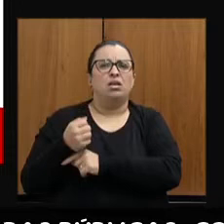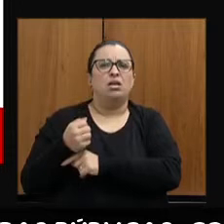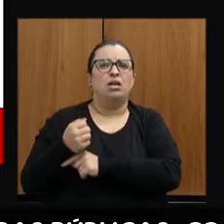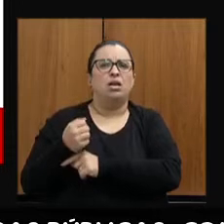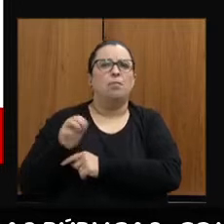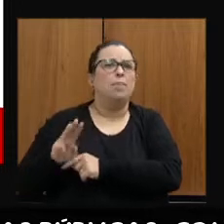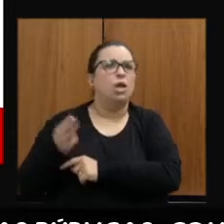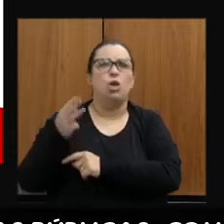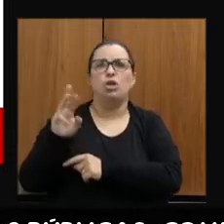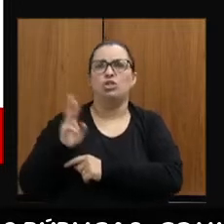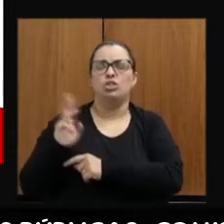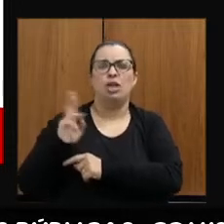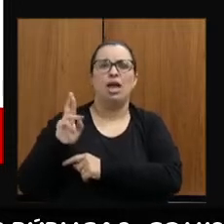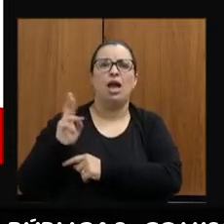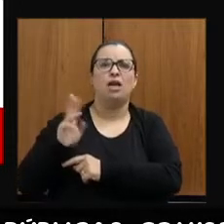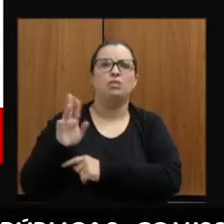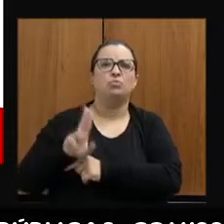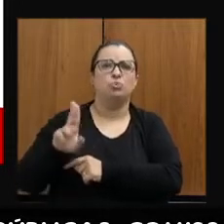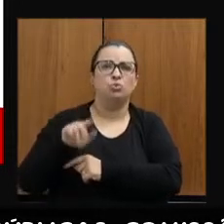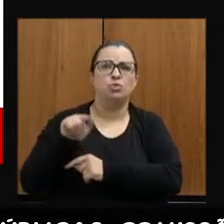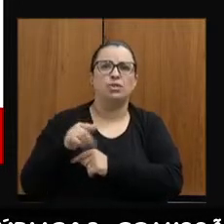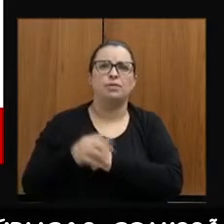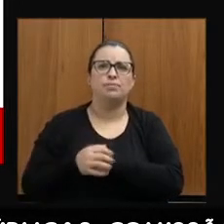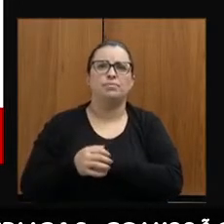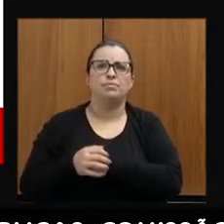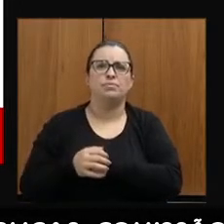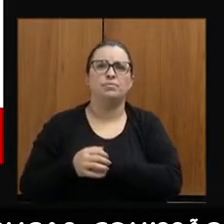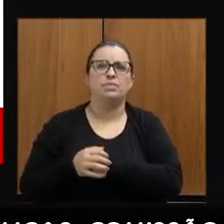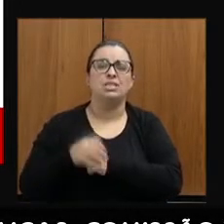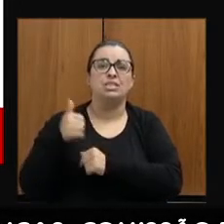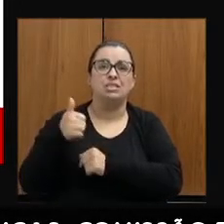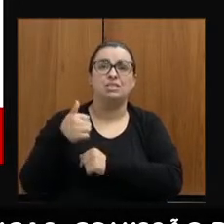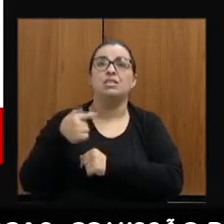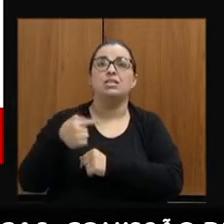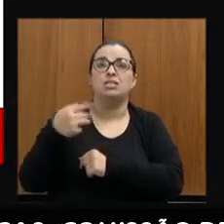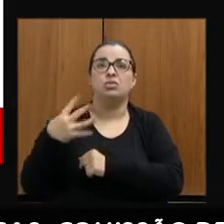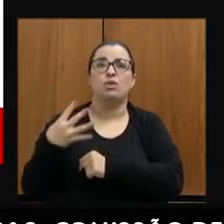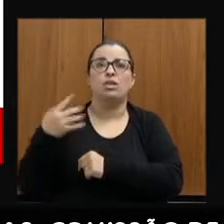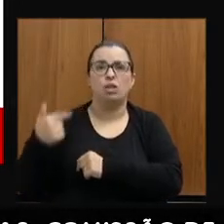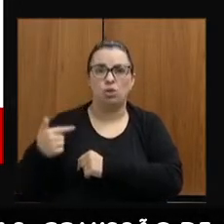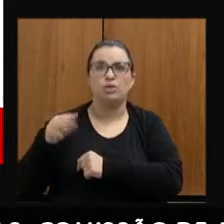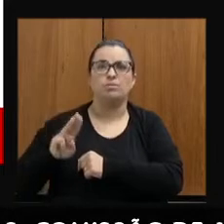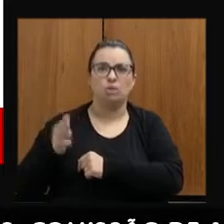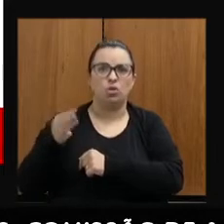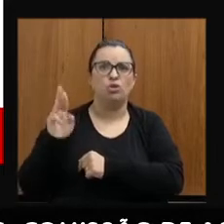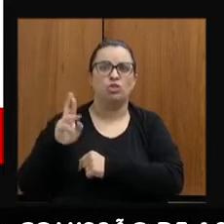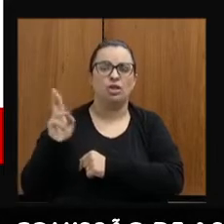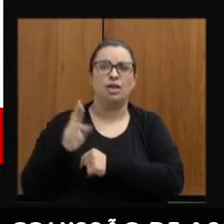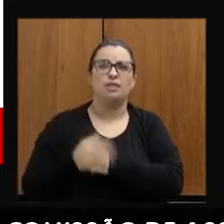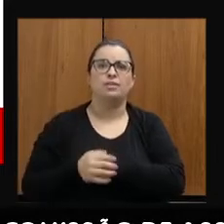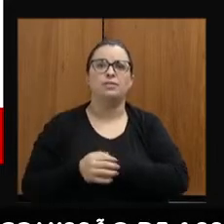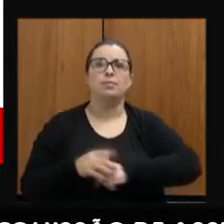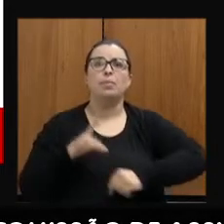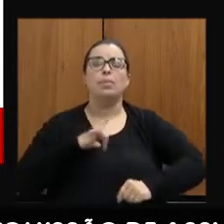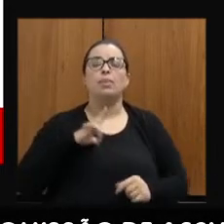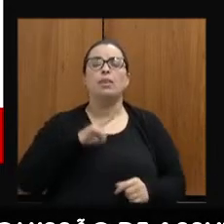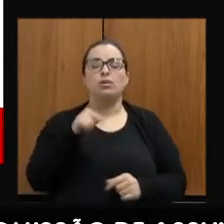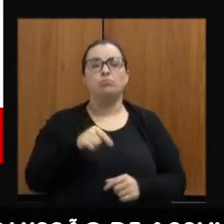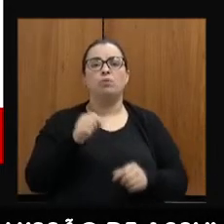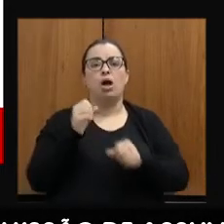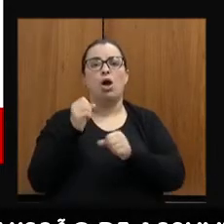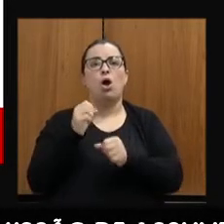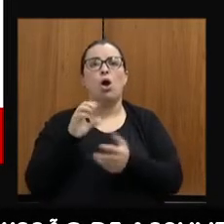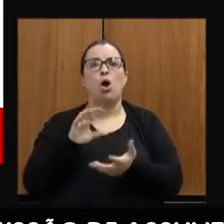39 concluídos temos duas né Eu chamarei a atenção por exemplo aqui por uma obra dessa